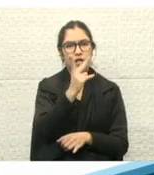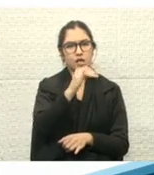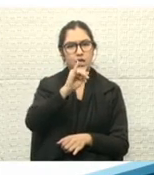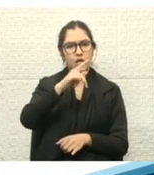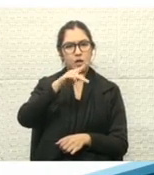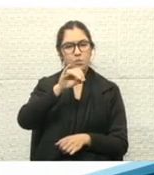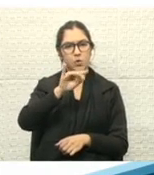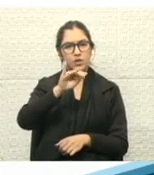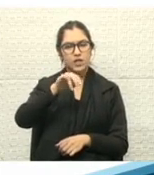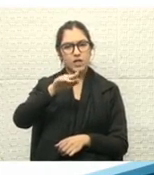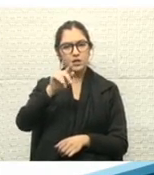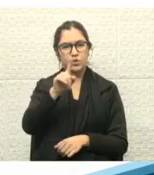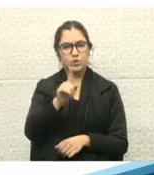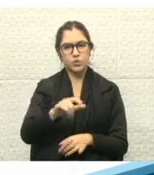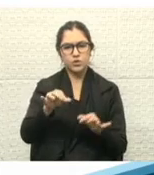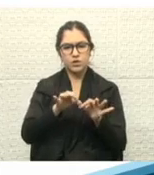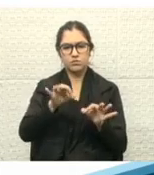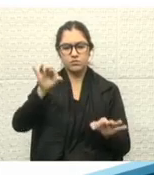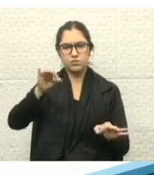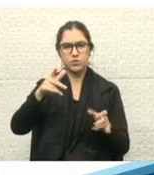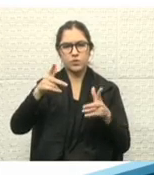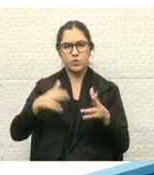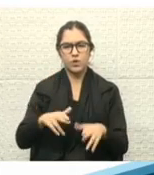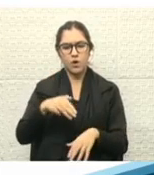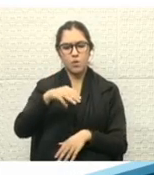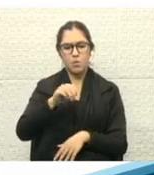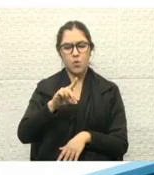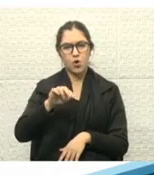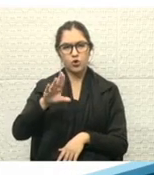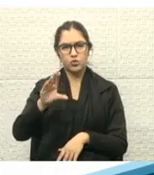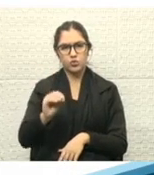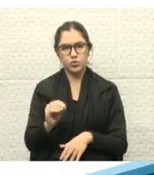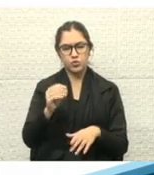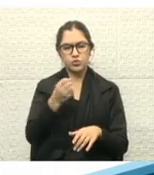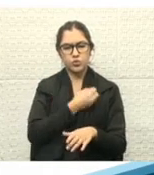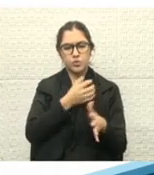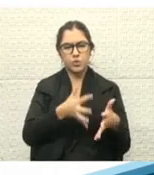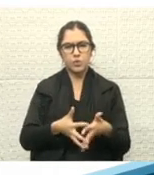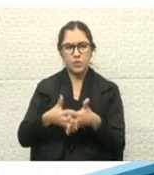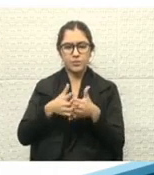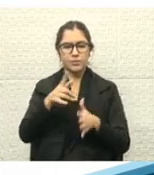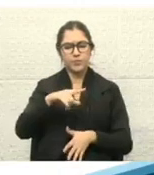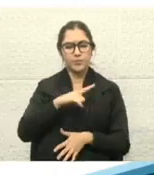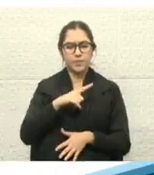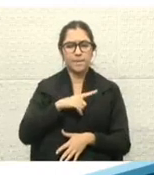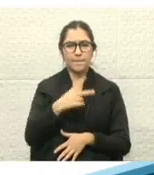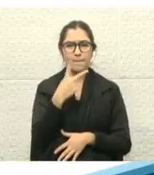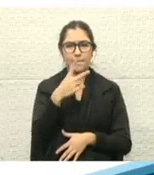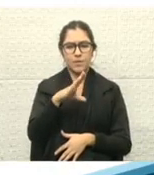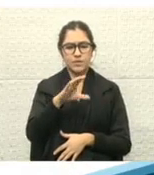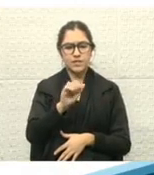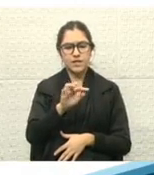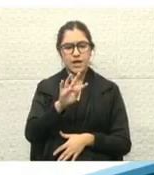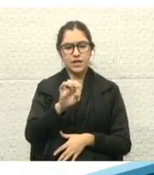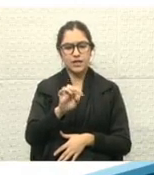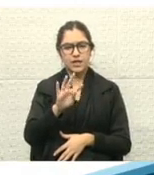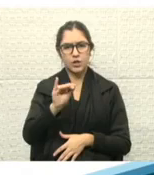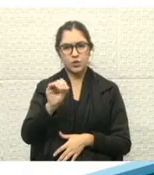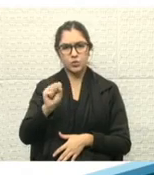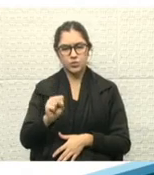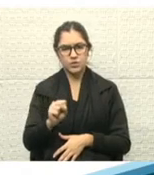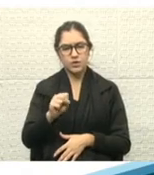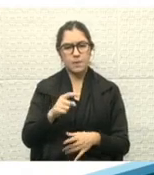o comprimento igual ao módulo do número complexo. E nós temos dois catetos. O